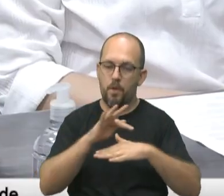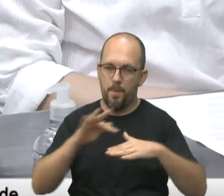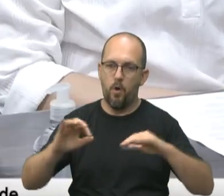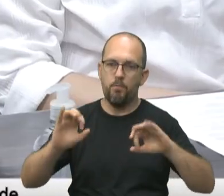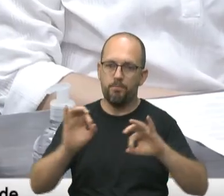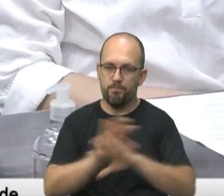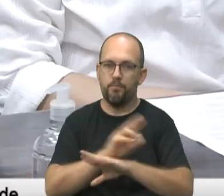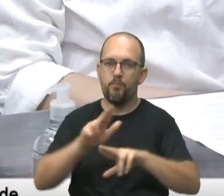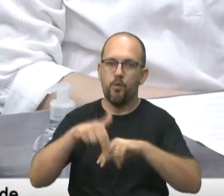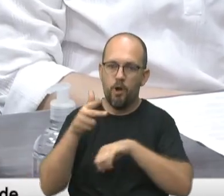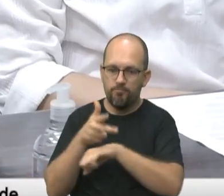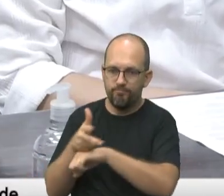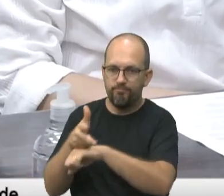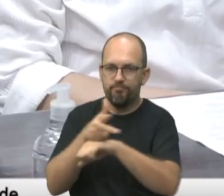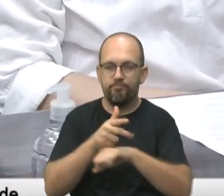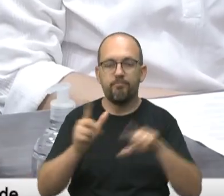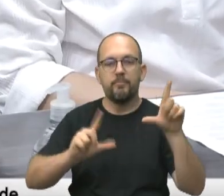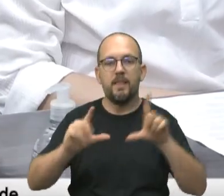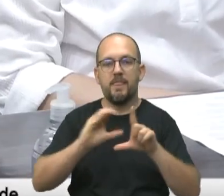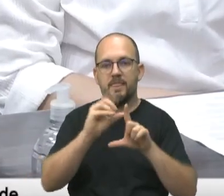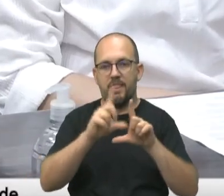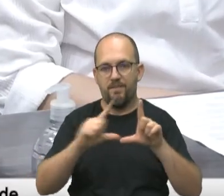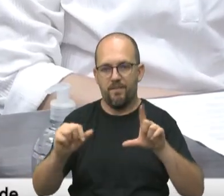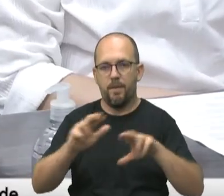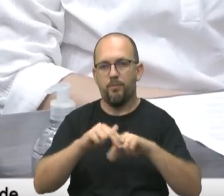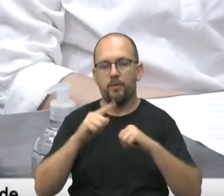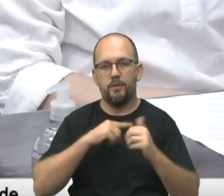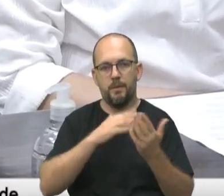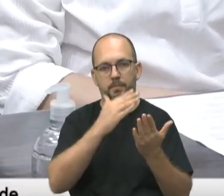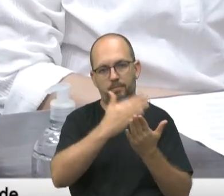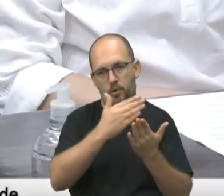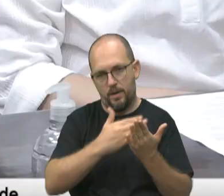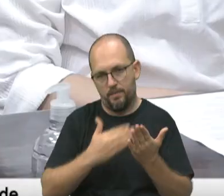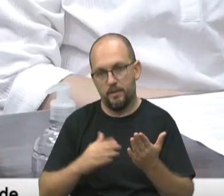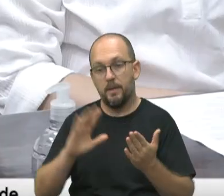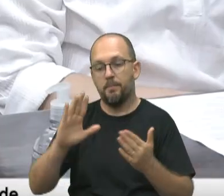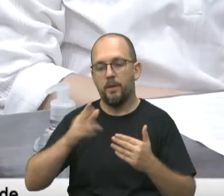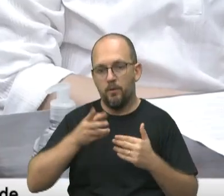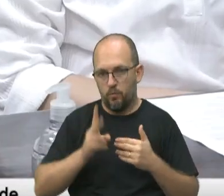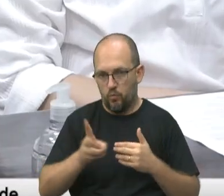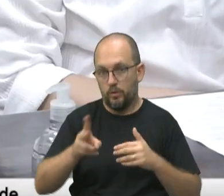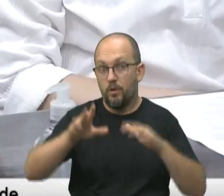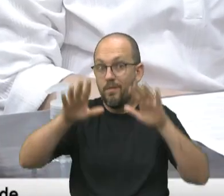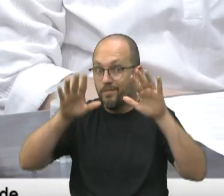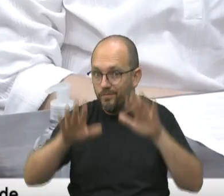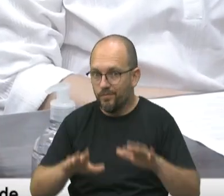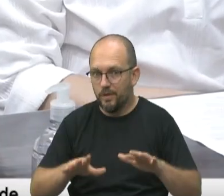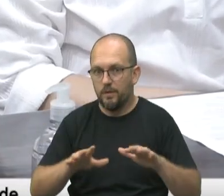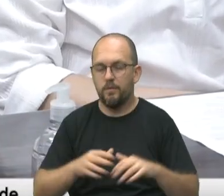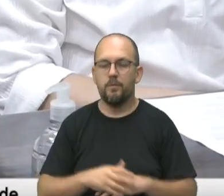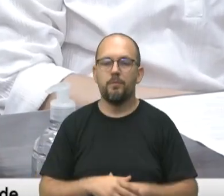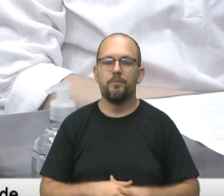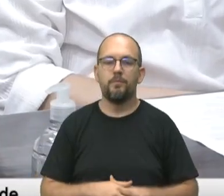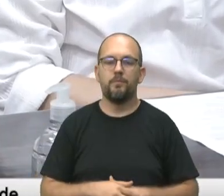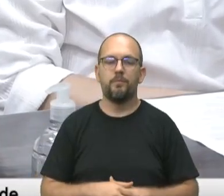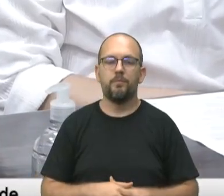da transmissão da TV Câmara, porque tem a programação, mas a gente continua aqui, tá?